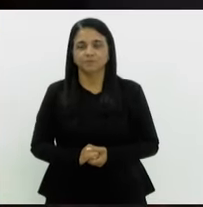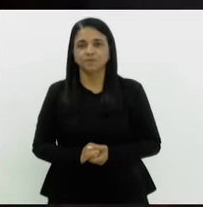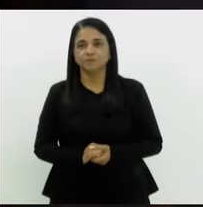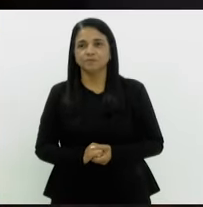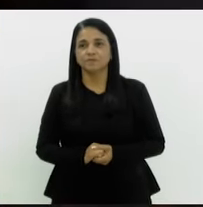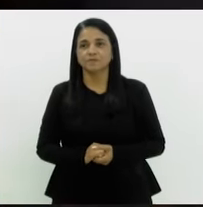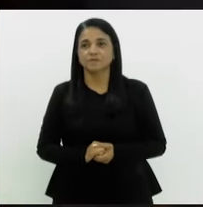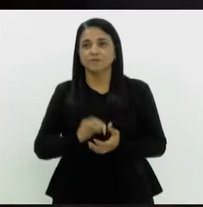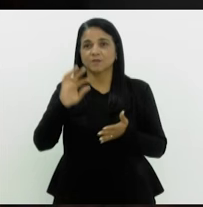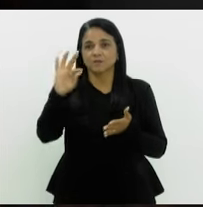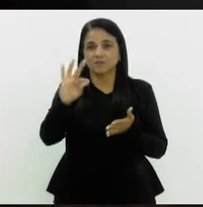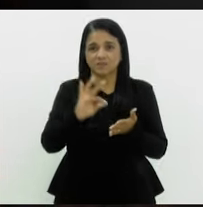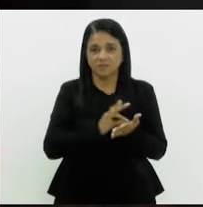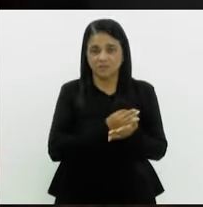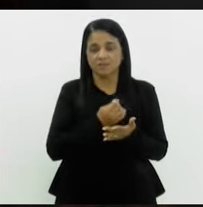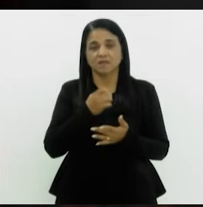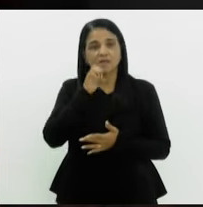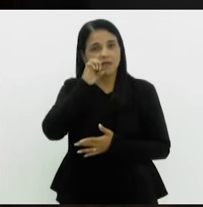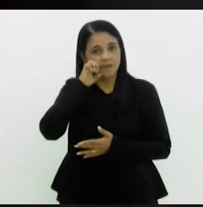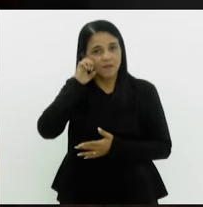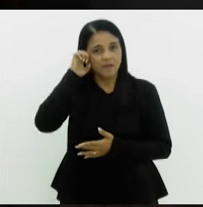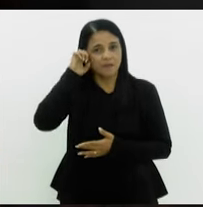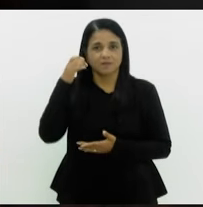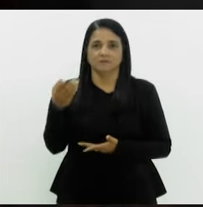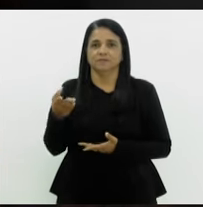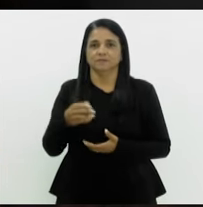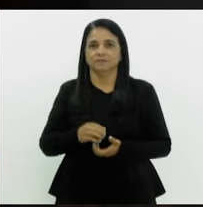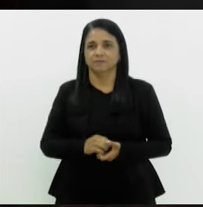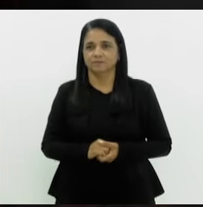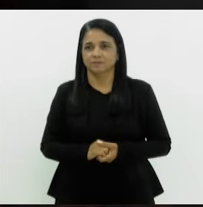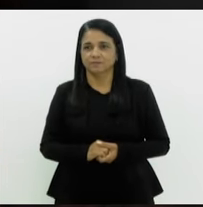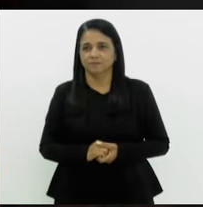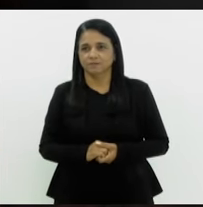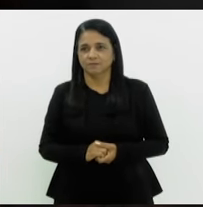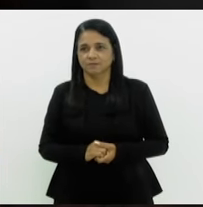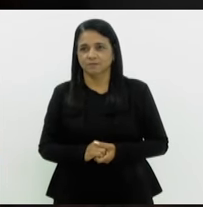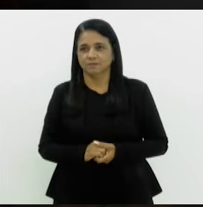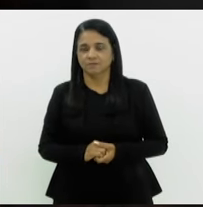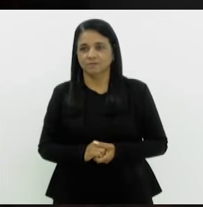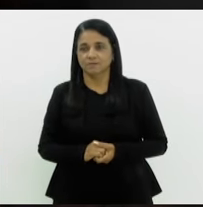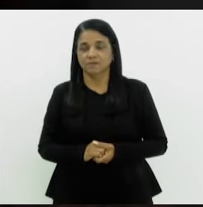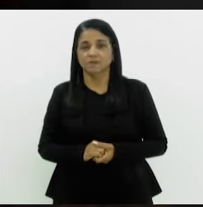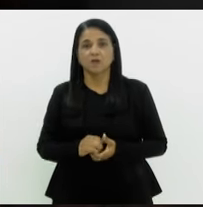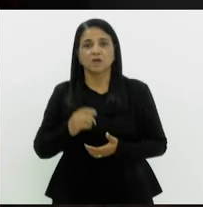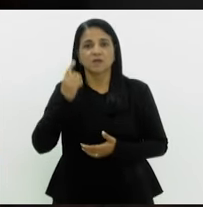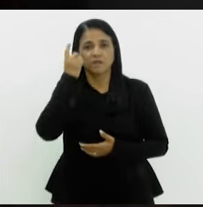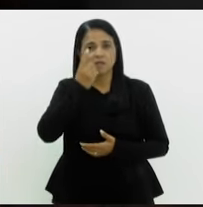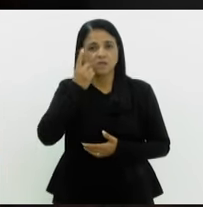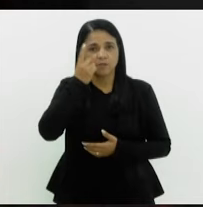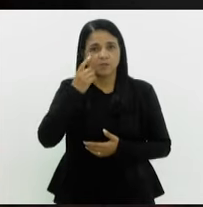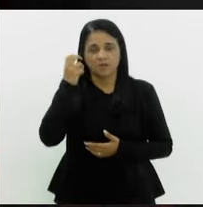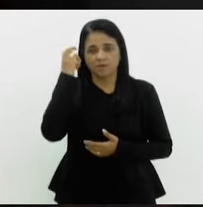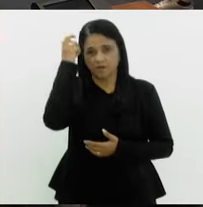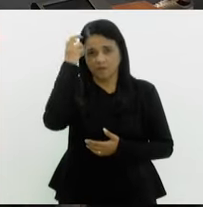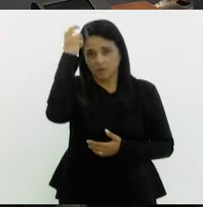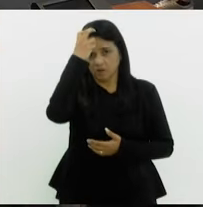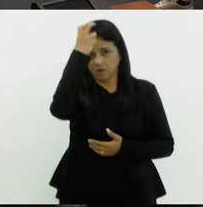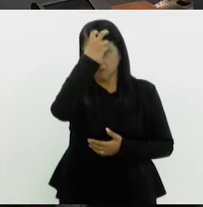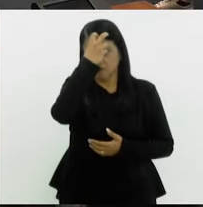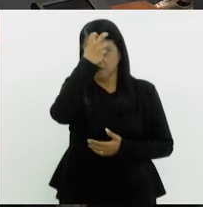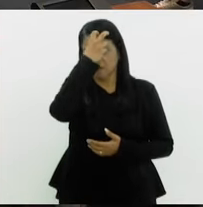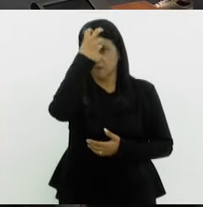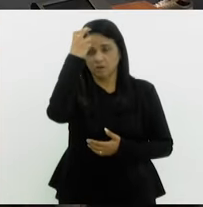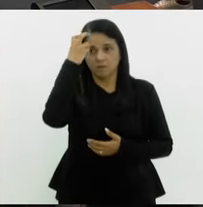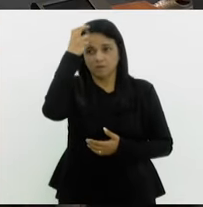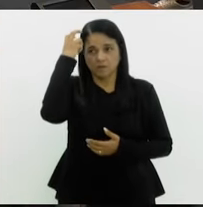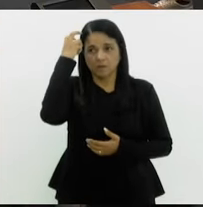Próxima inscrita, a deputada Élica Takimoto. Não estando presente, deputada Verônica.